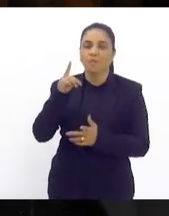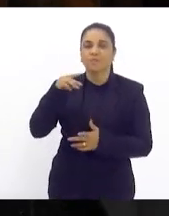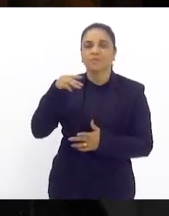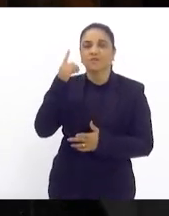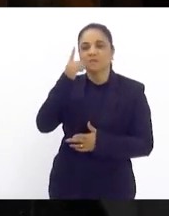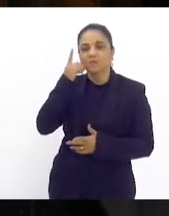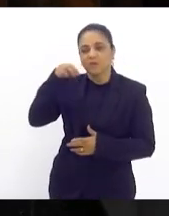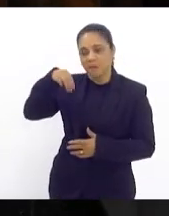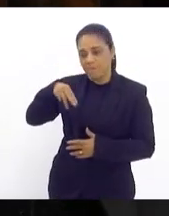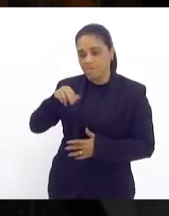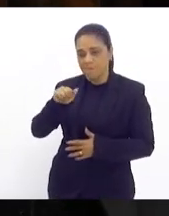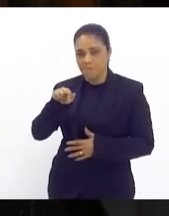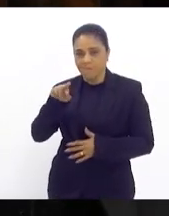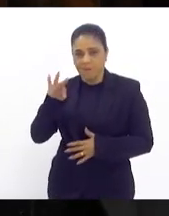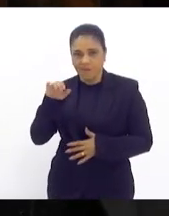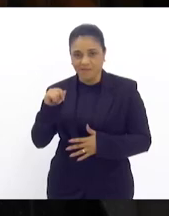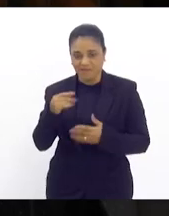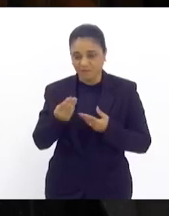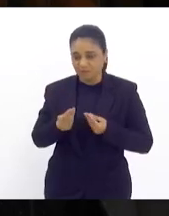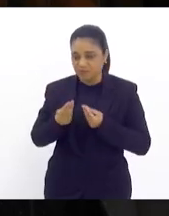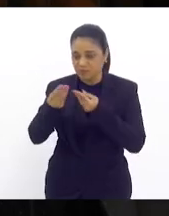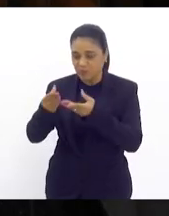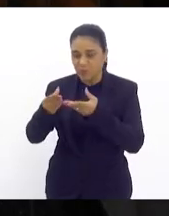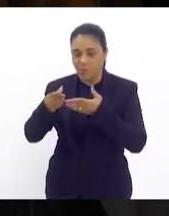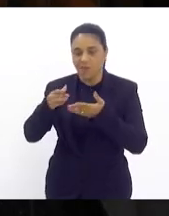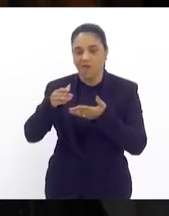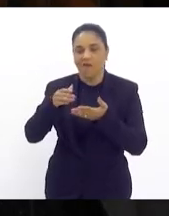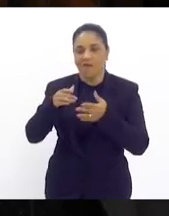uma caixa de mamão papaia